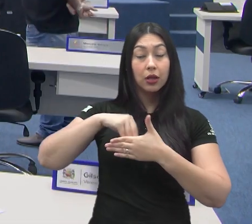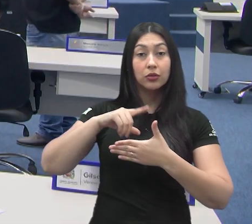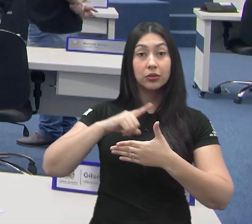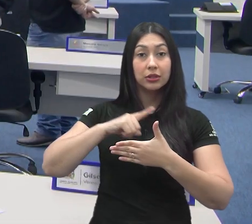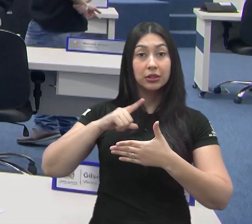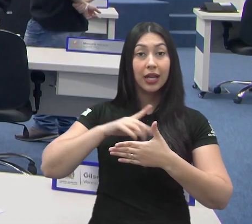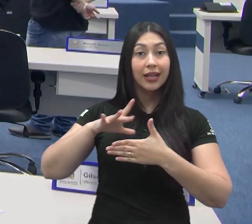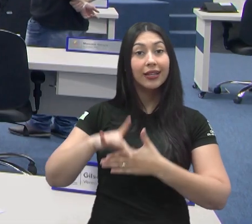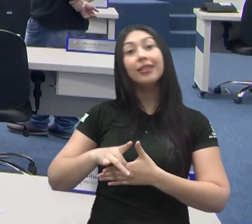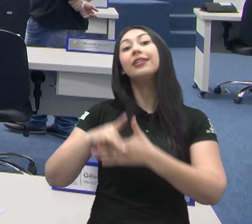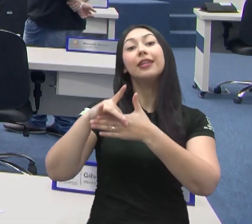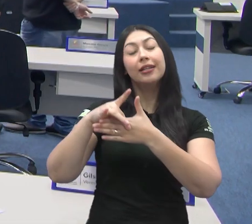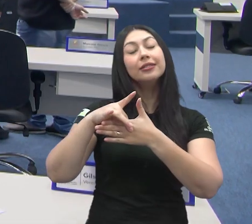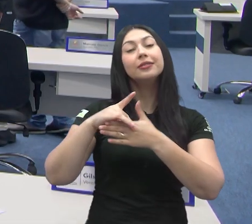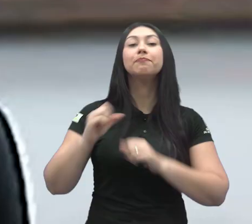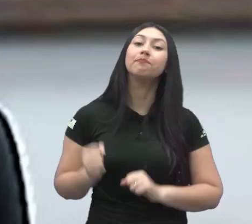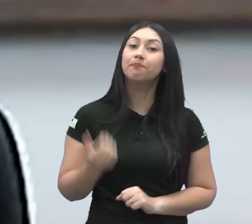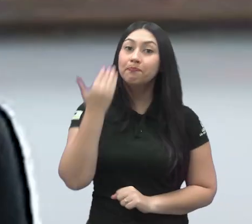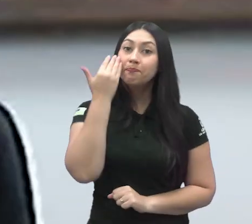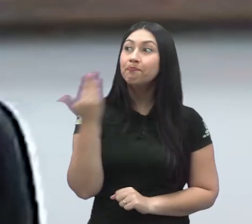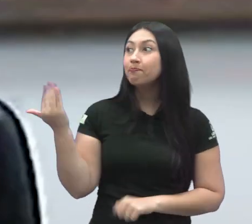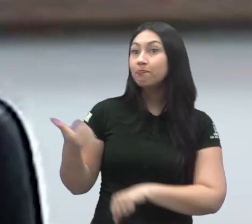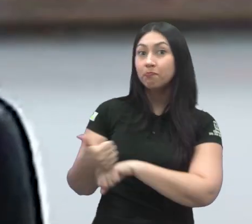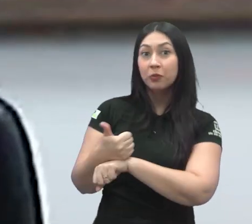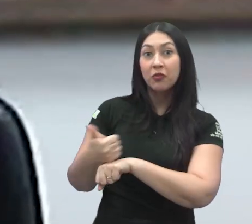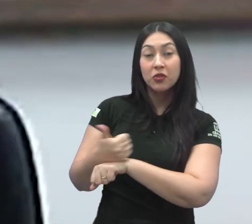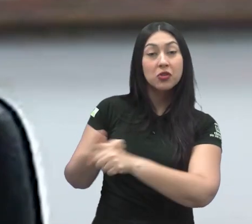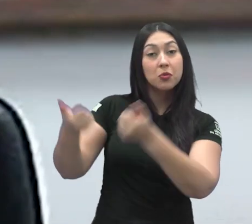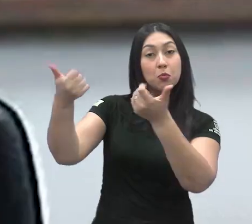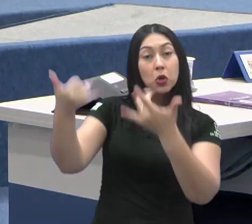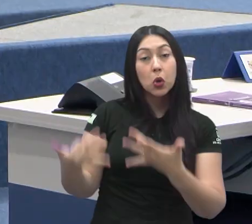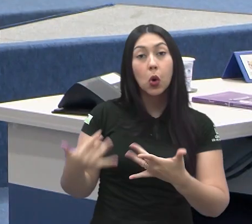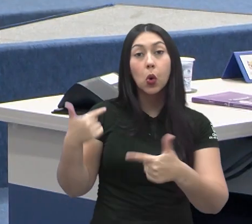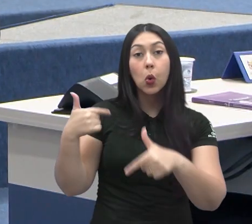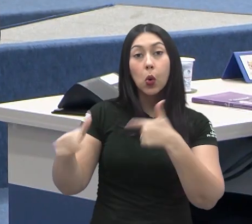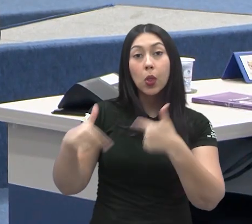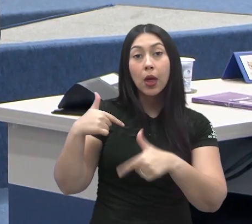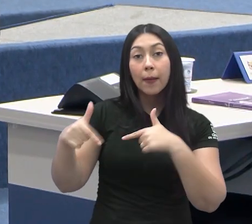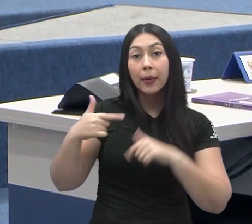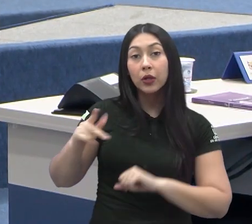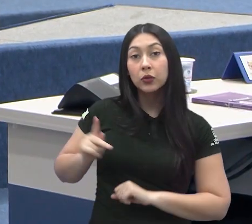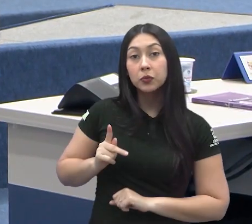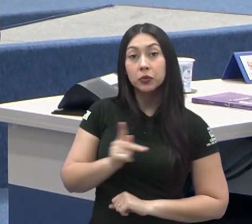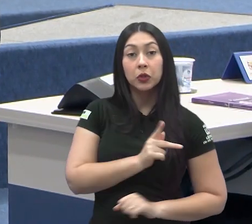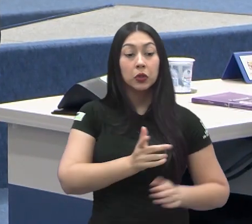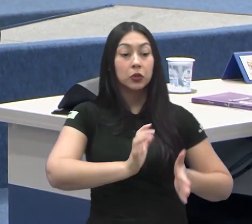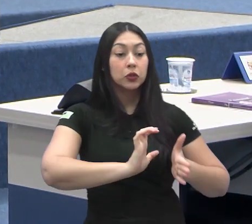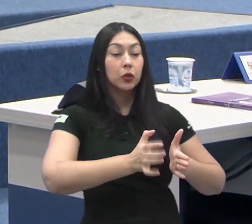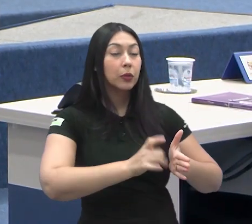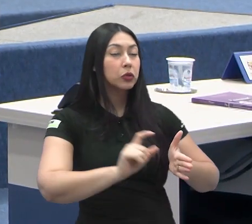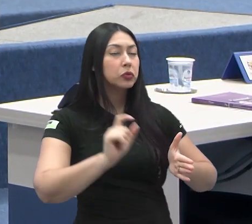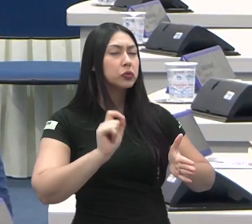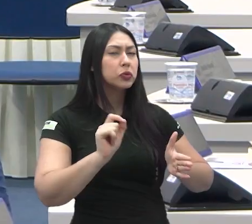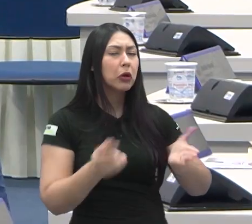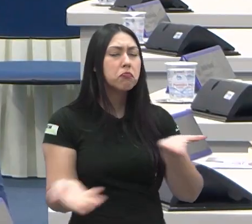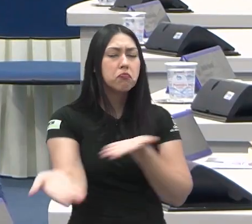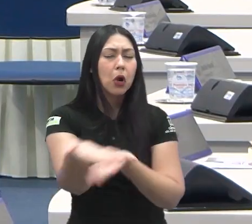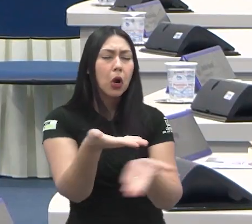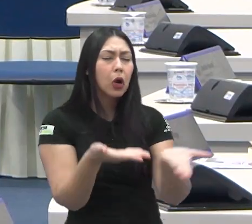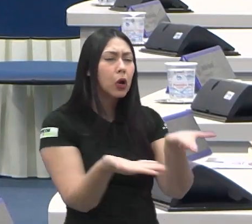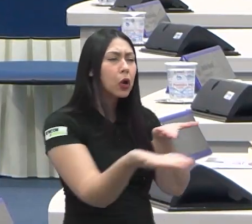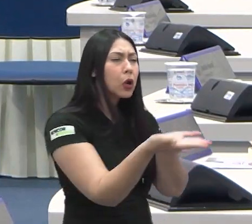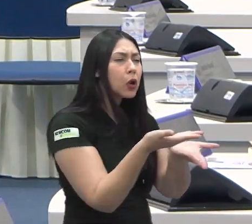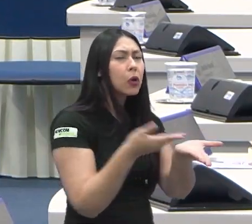também existem os papéis de liderança. Segundo esse especialista, o trabalho do presidente de um partido está na articulação